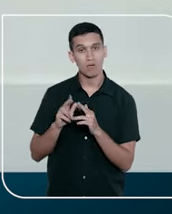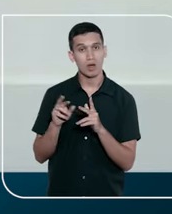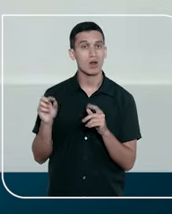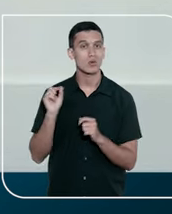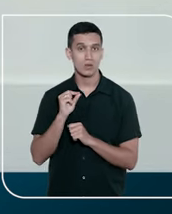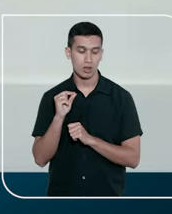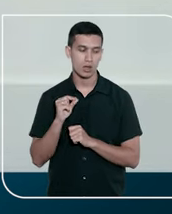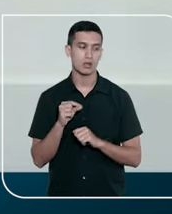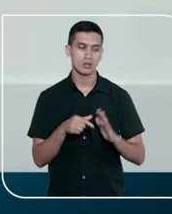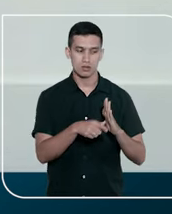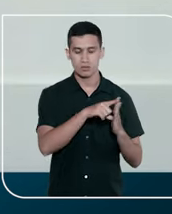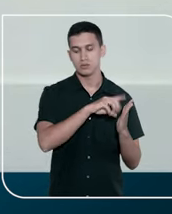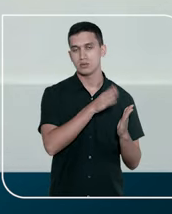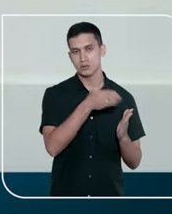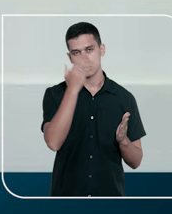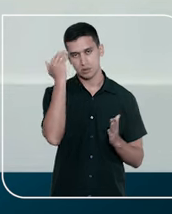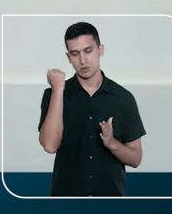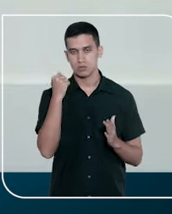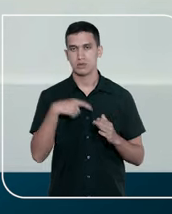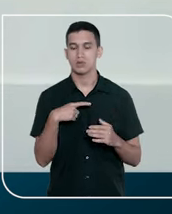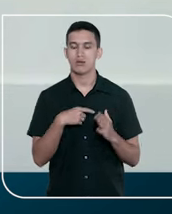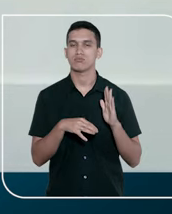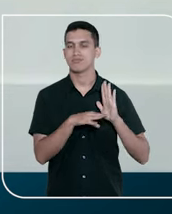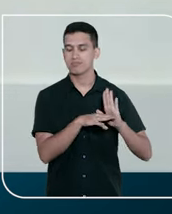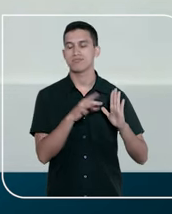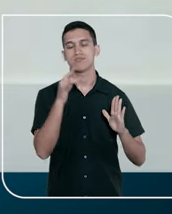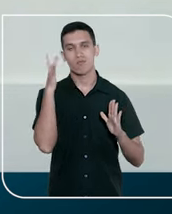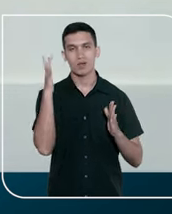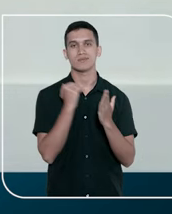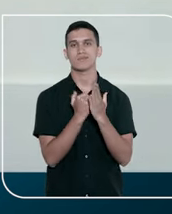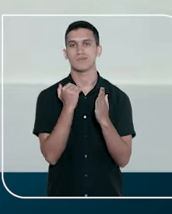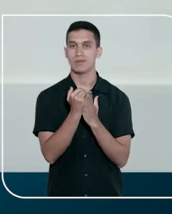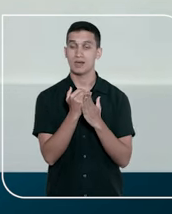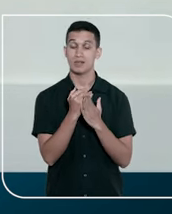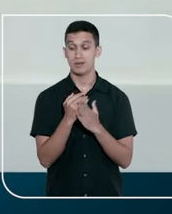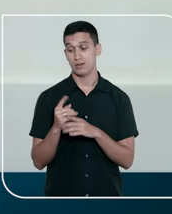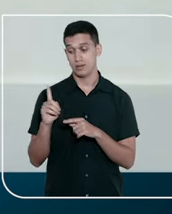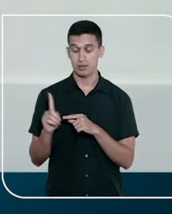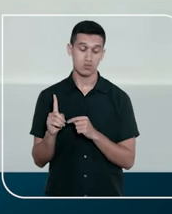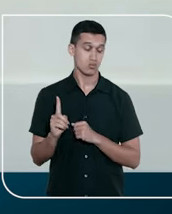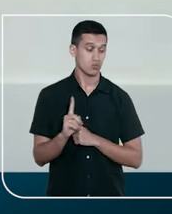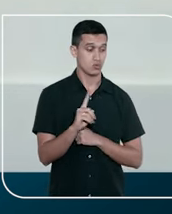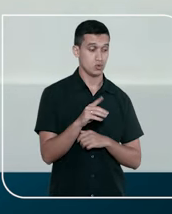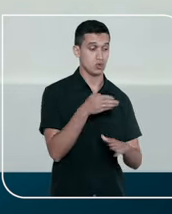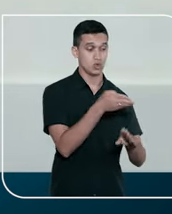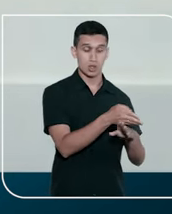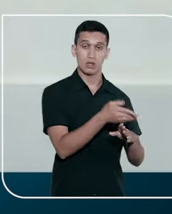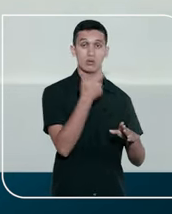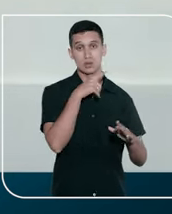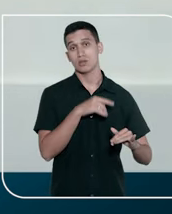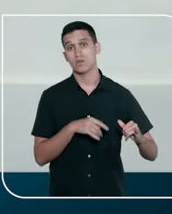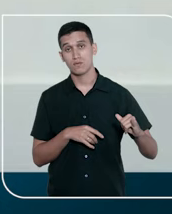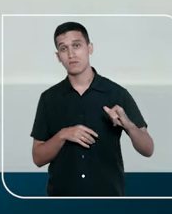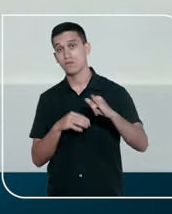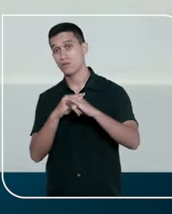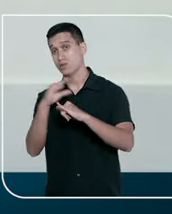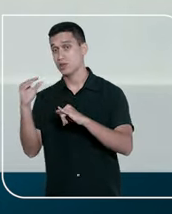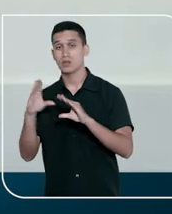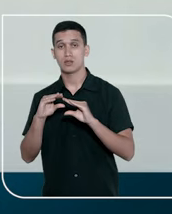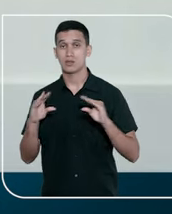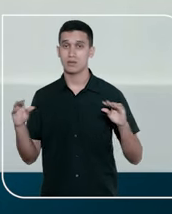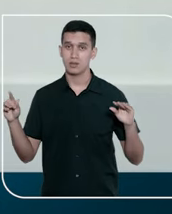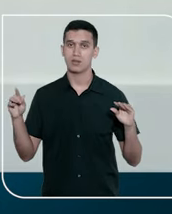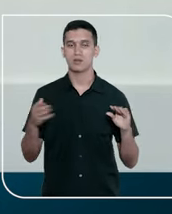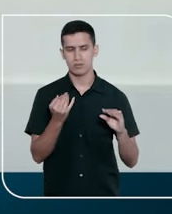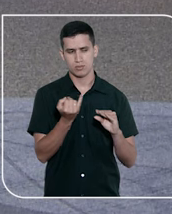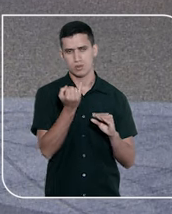prévio cuidado facilitem muito a vida do passageiro e é fundamental para o conforto dele e também para a própria